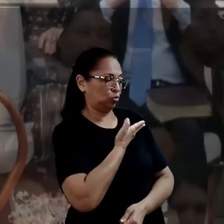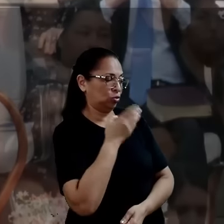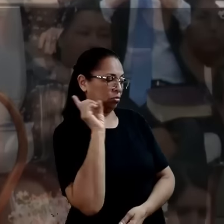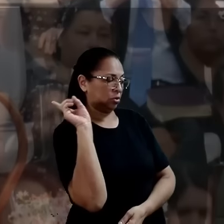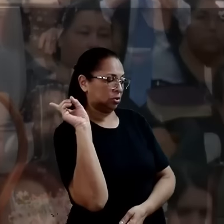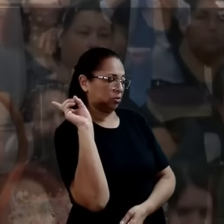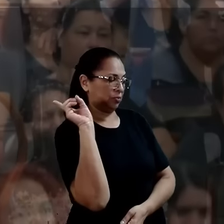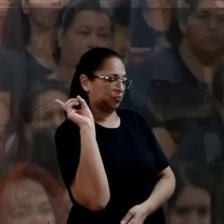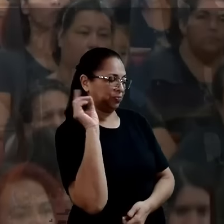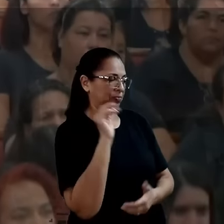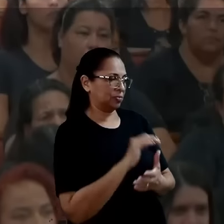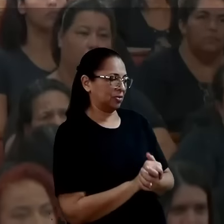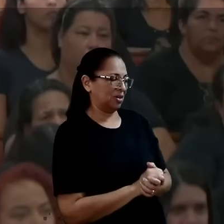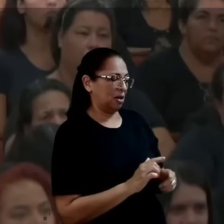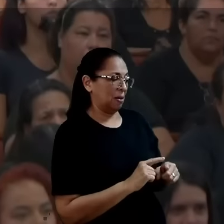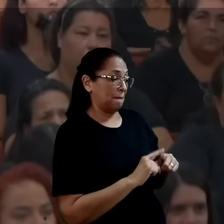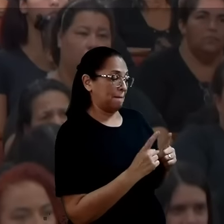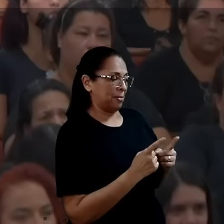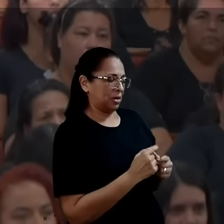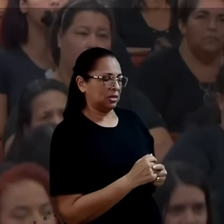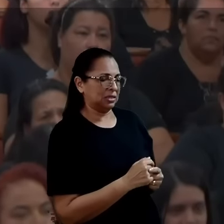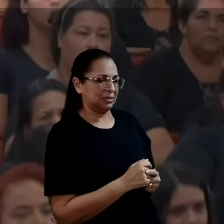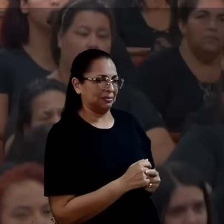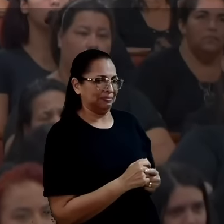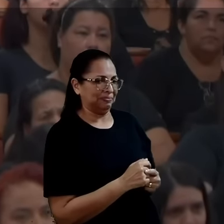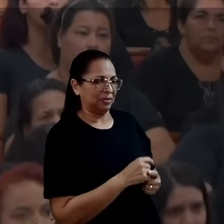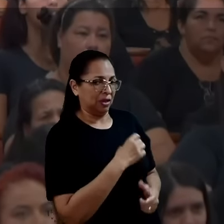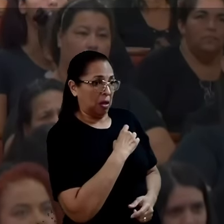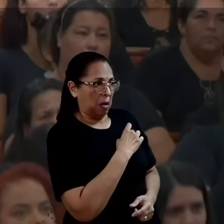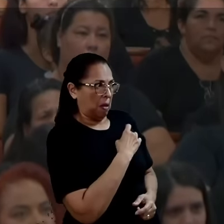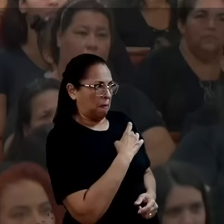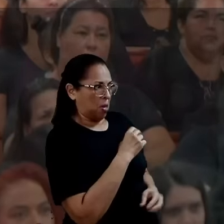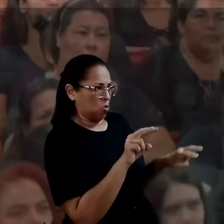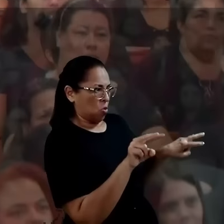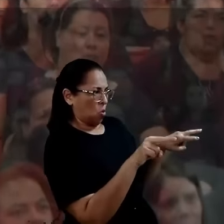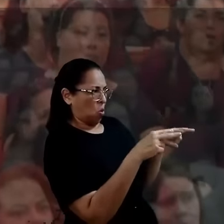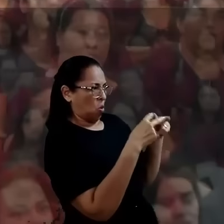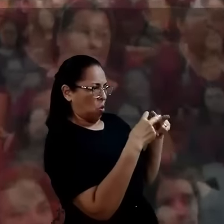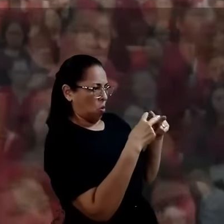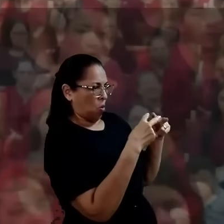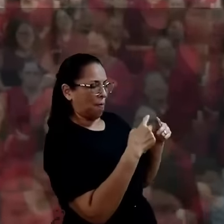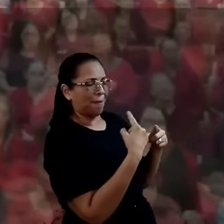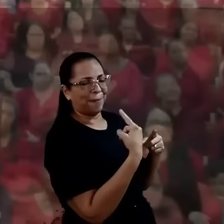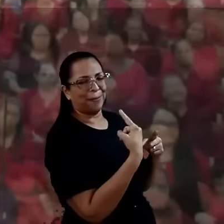falou que tinha medo temor de olhar até pros olhos dela tamanha a